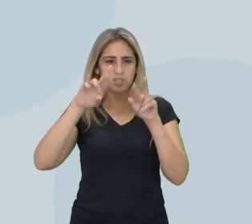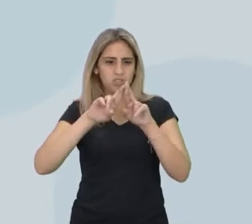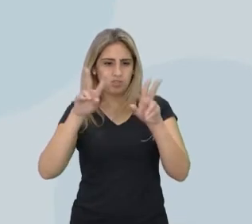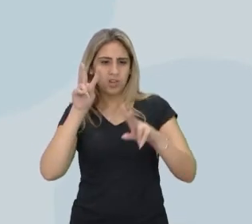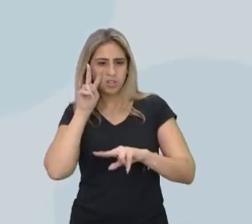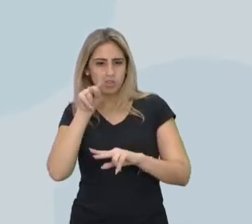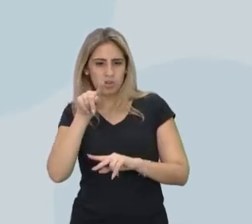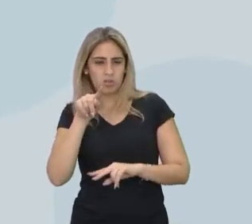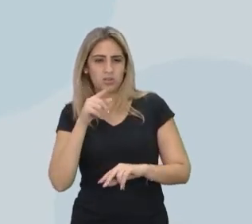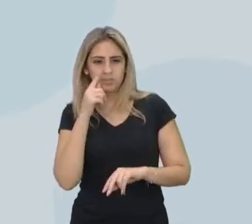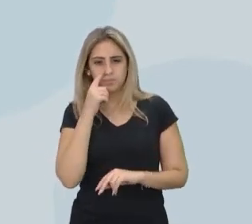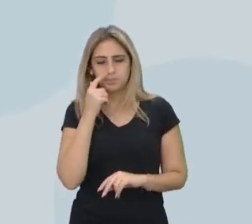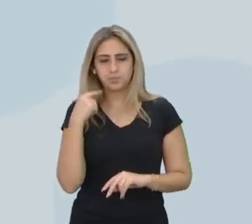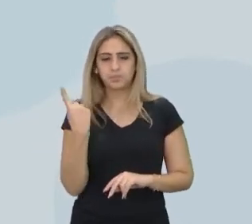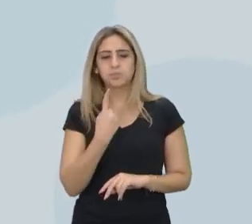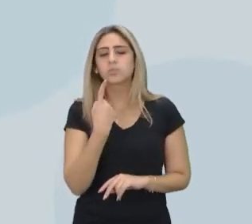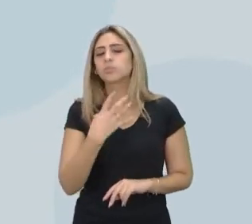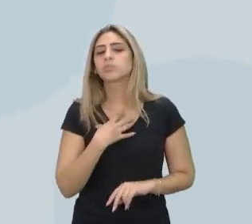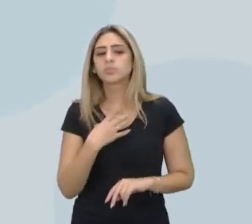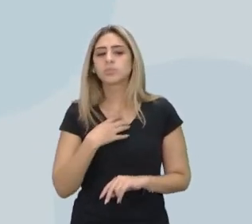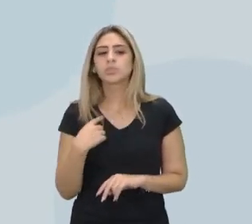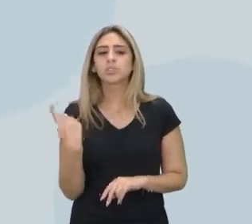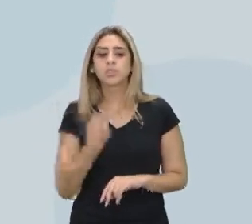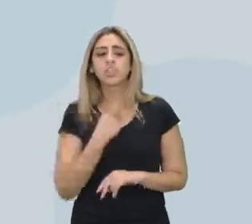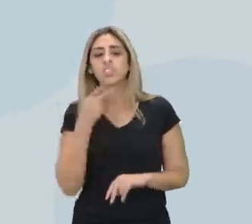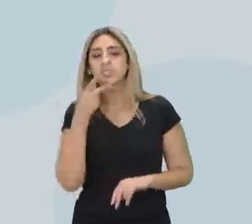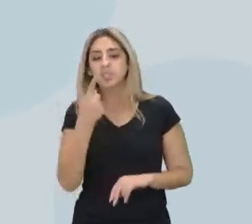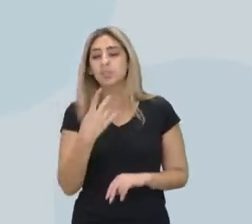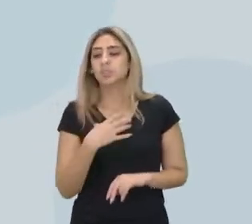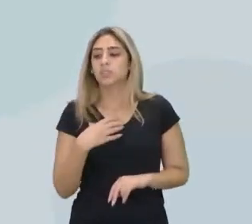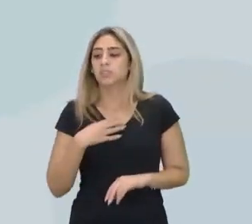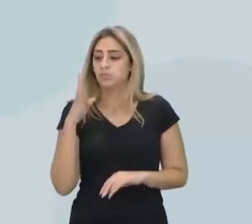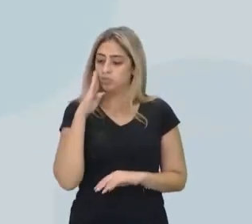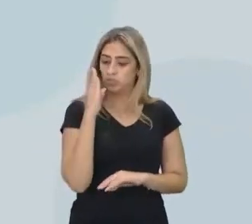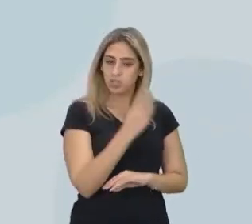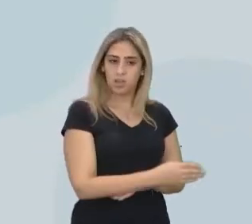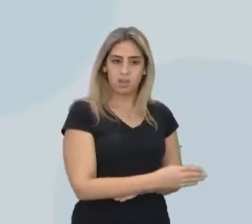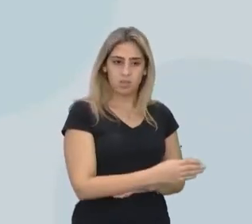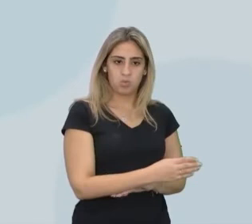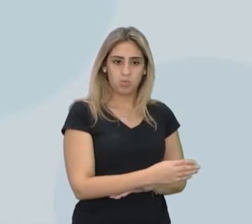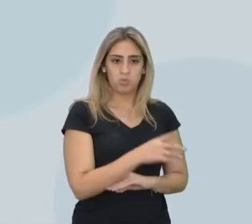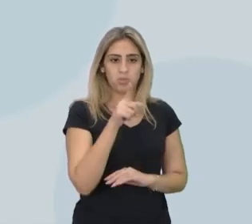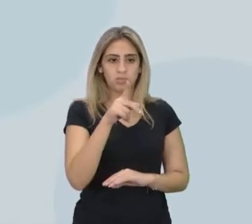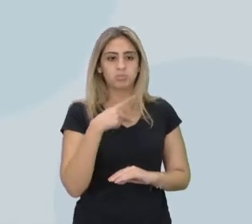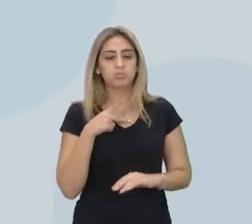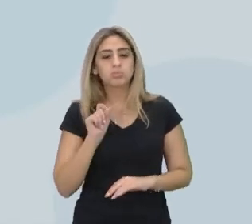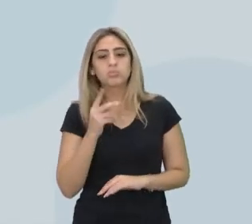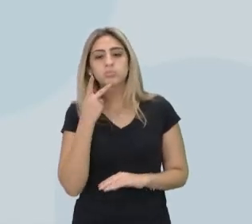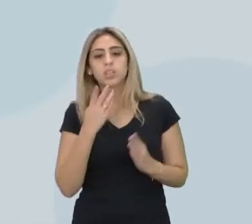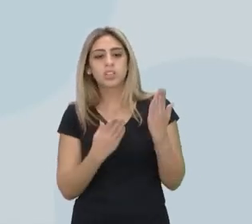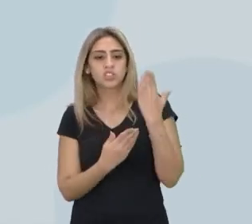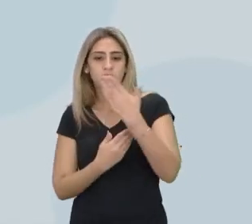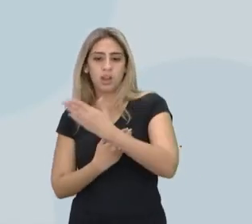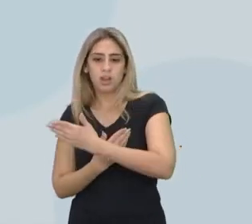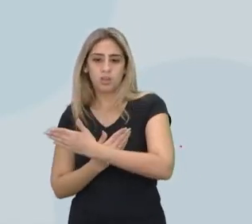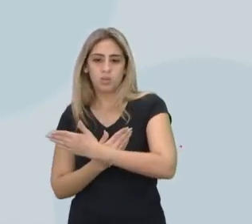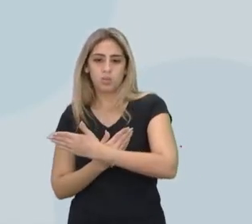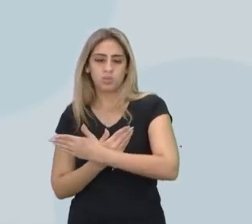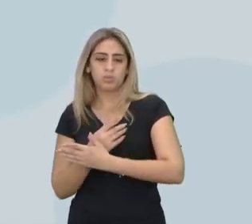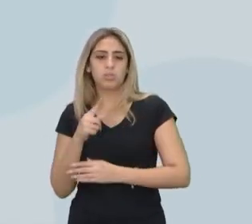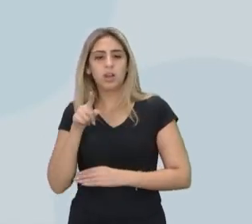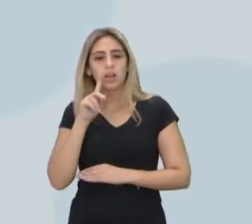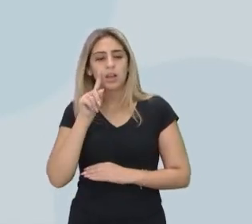metano, ela só tem um sentido, que a gente fala que é o sentido direto. Isso indica que essa nossa reação, ela